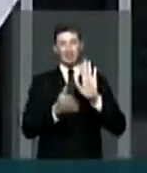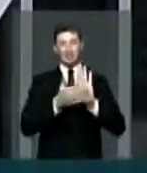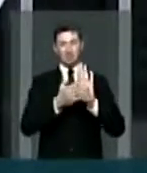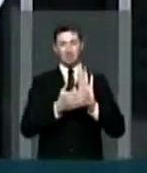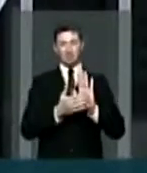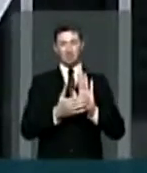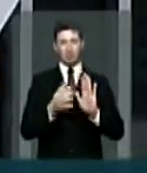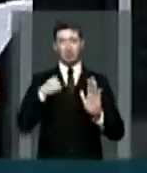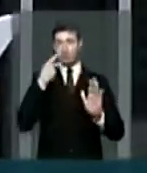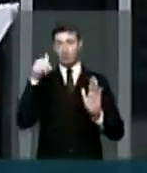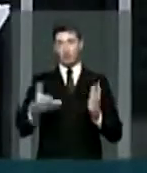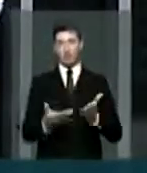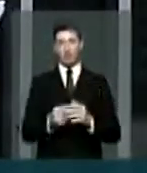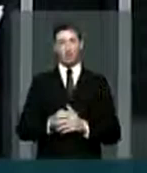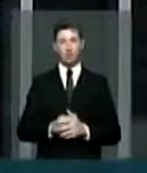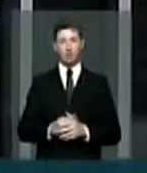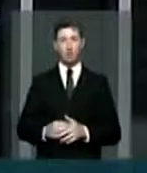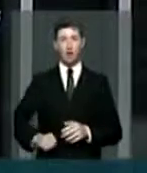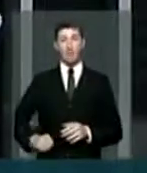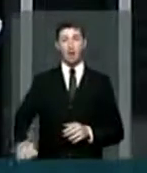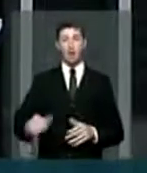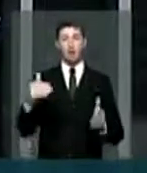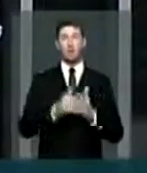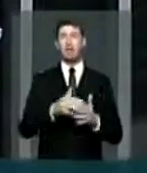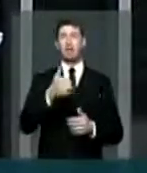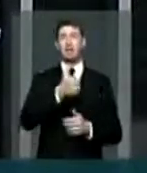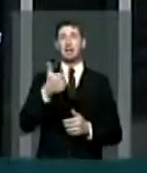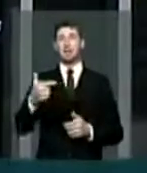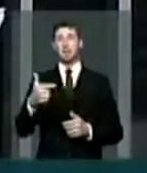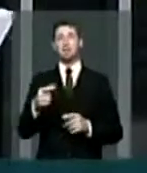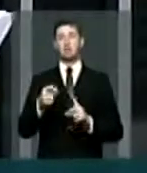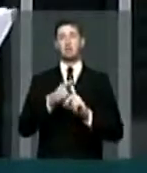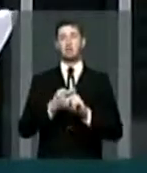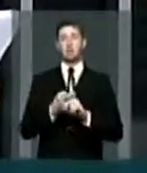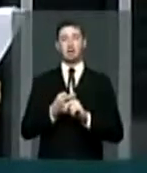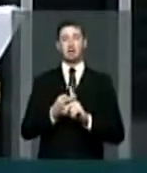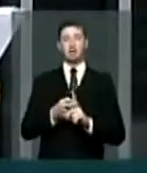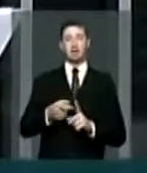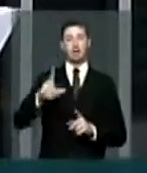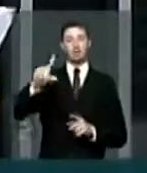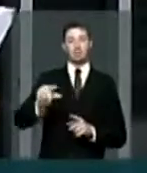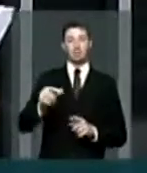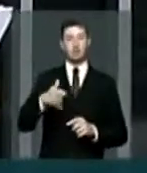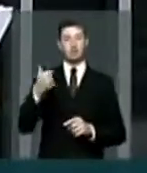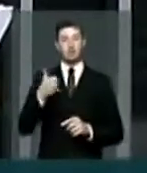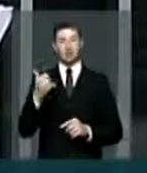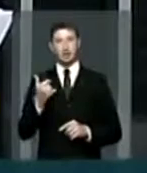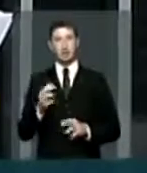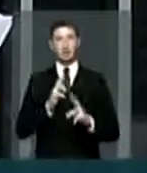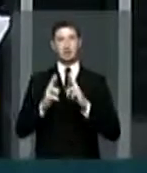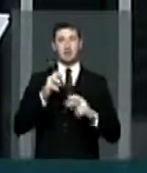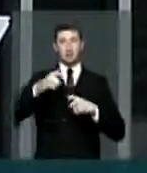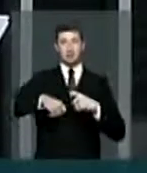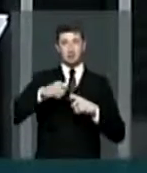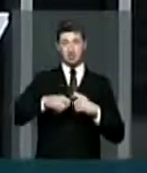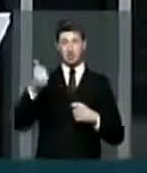sobre a legalização do aborto até a 12ª semana de gestação, a redução da idade para relacionamento